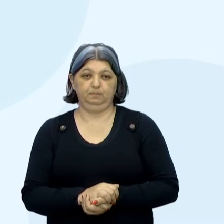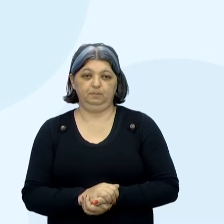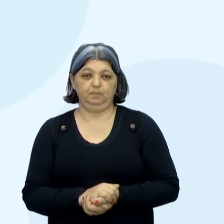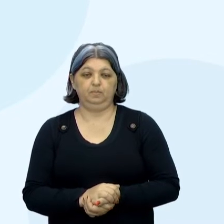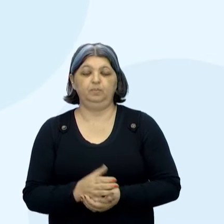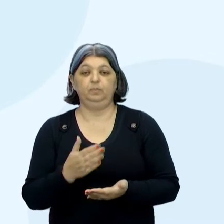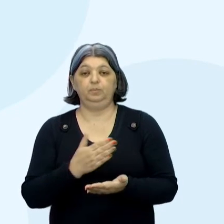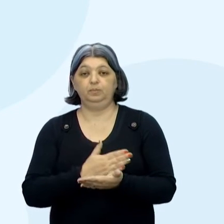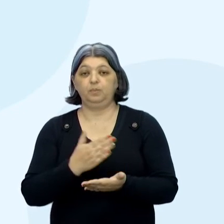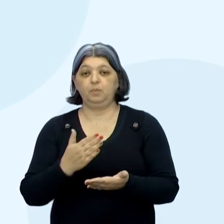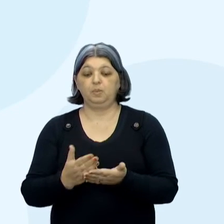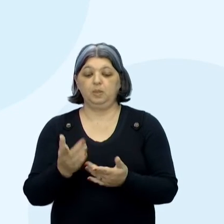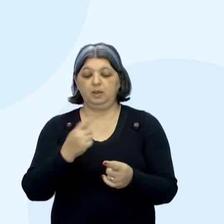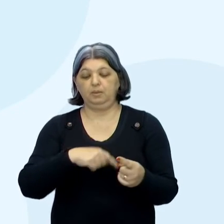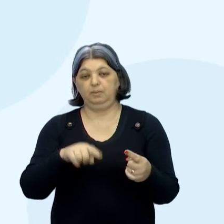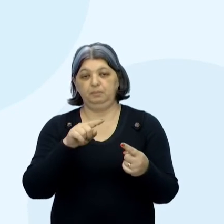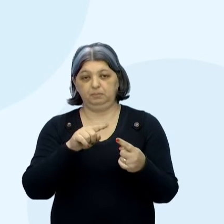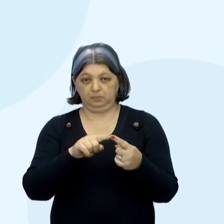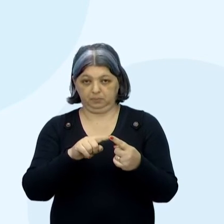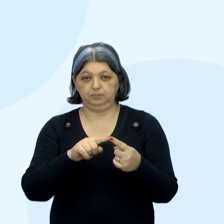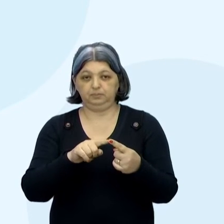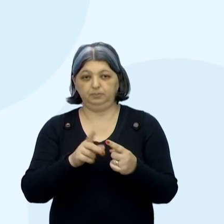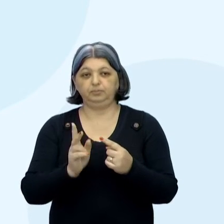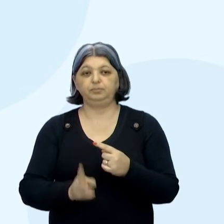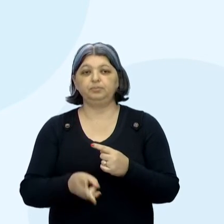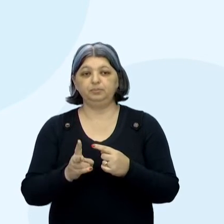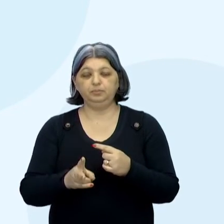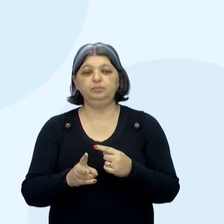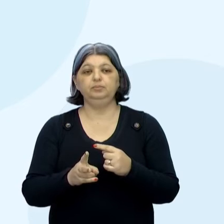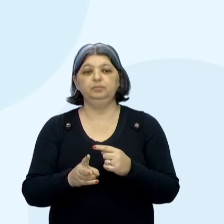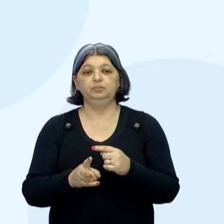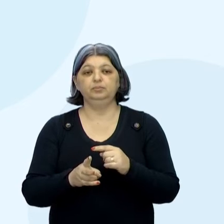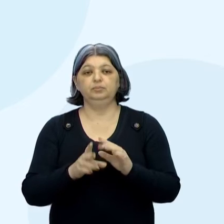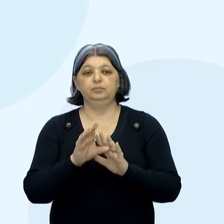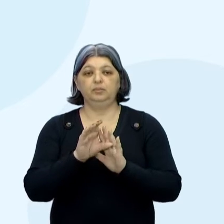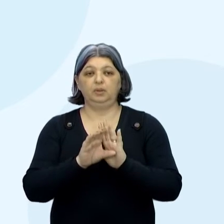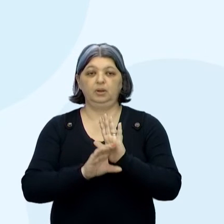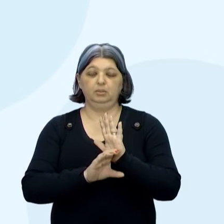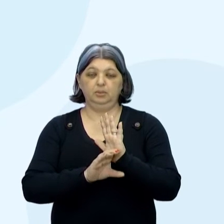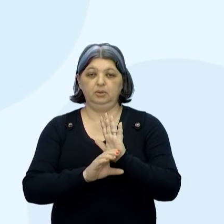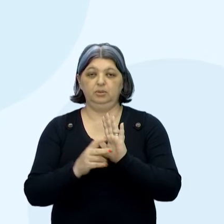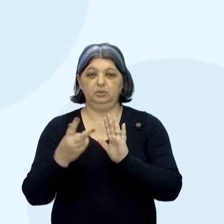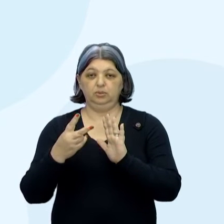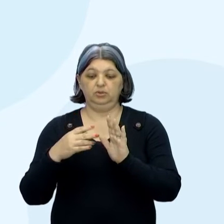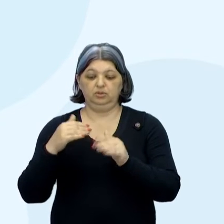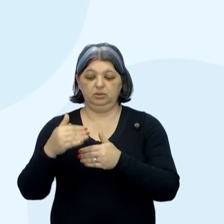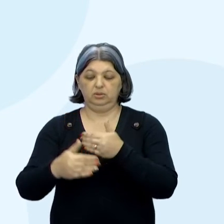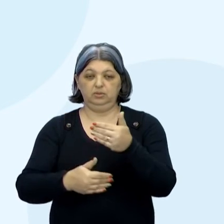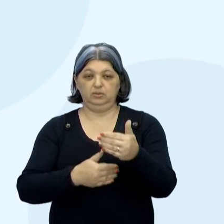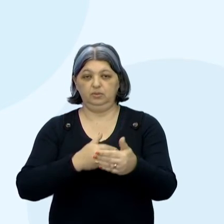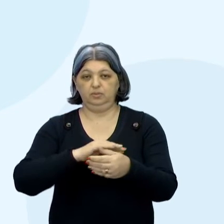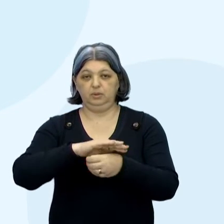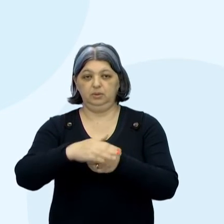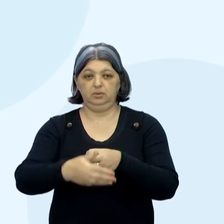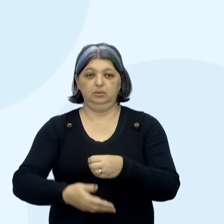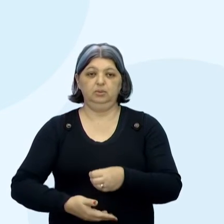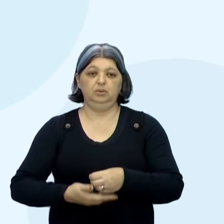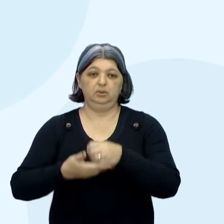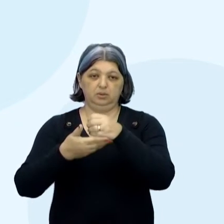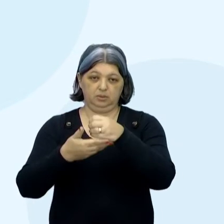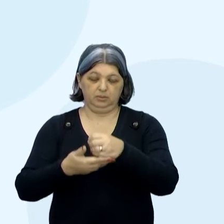Princípios e objetivos, ó, continuando ali no capítulo 2 do desenvolvimento sustentável.